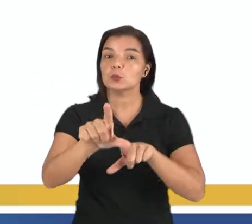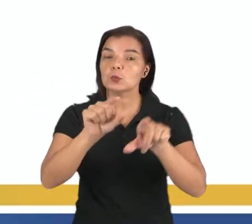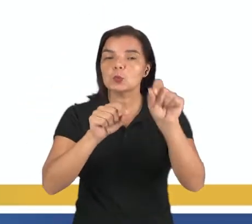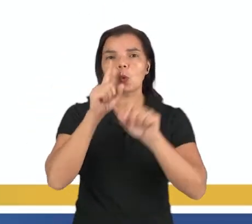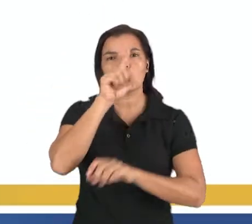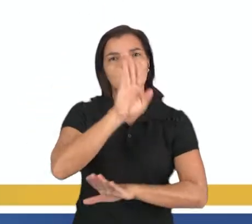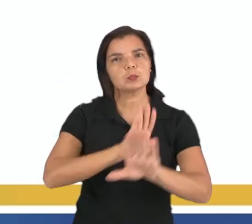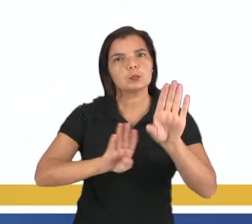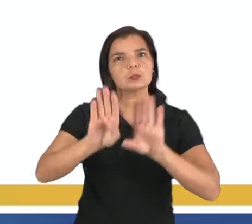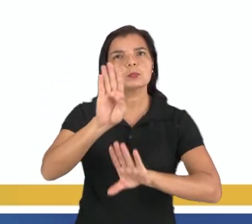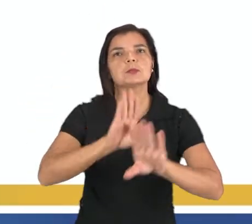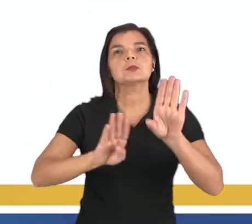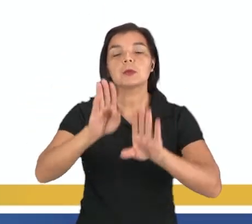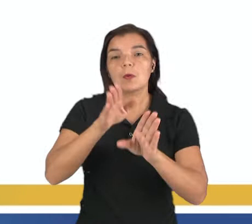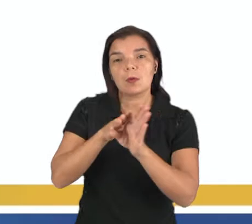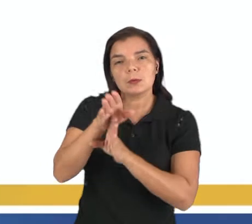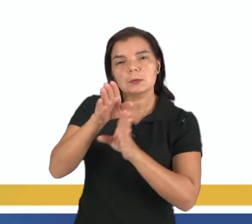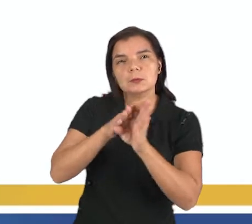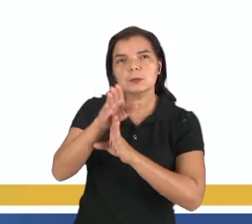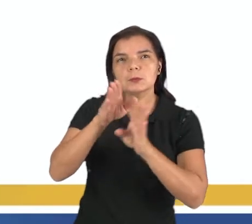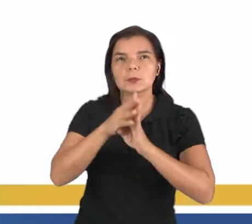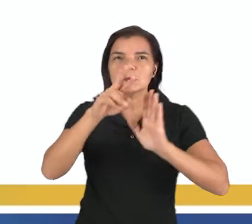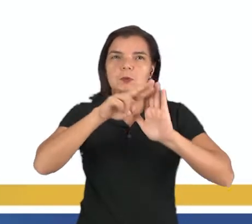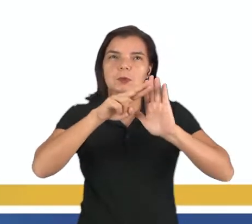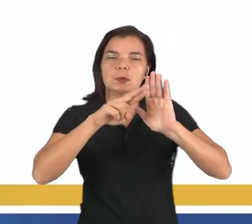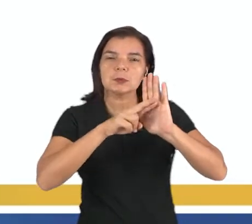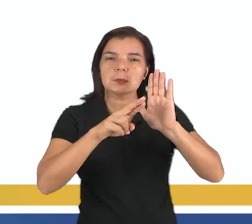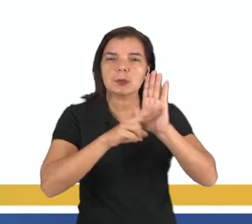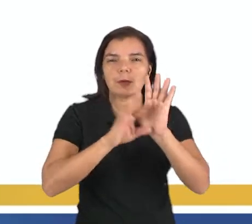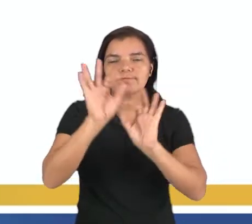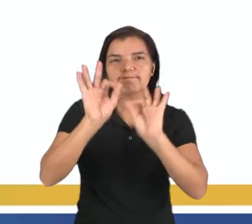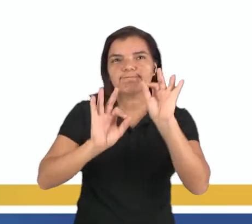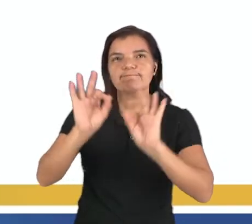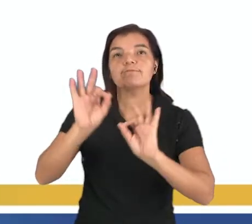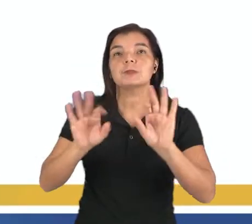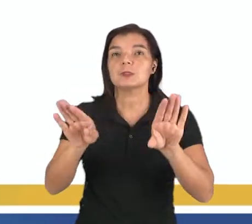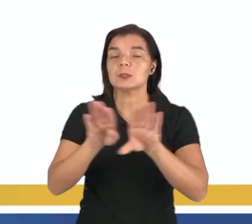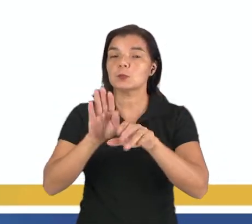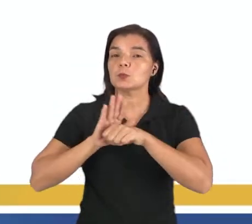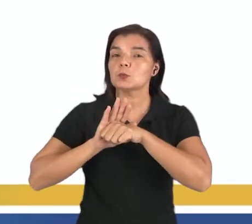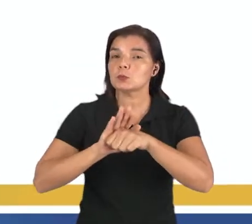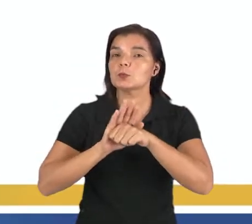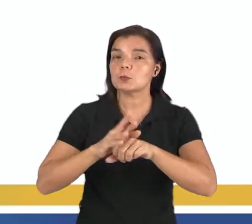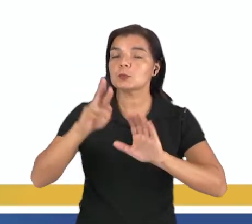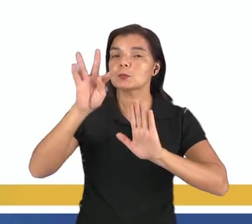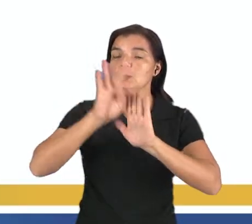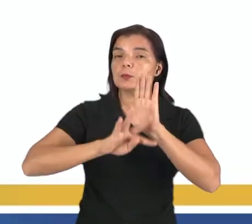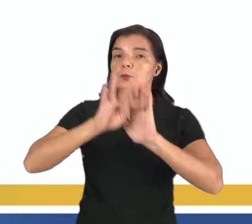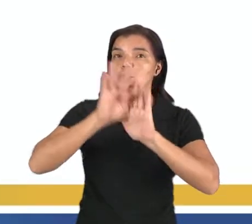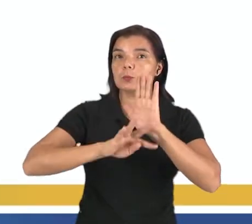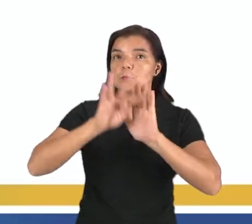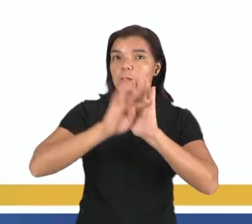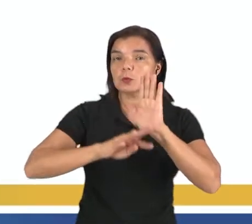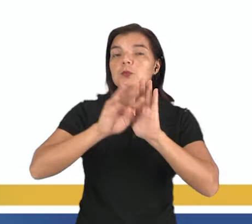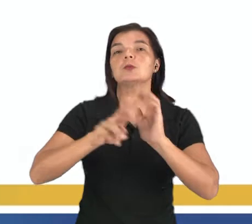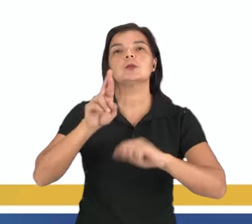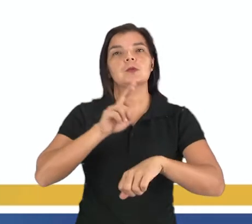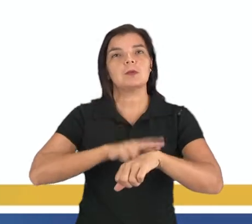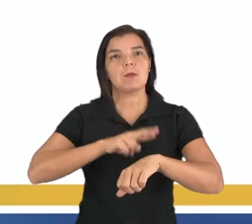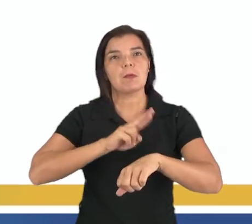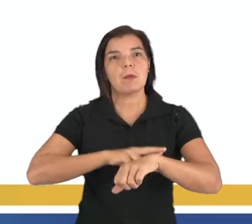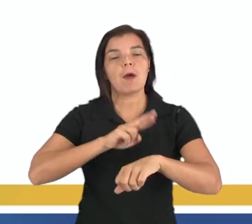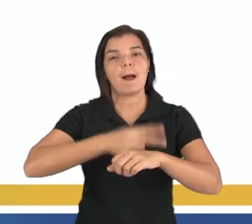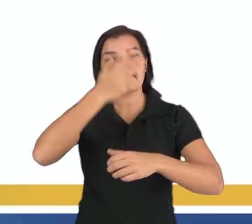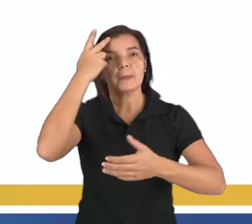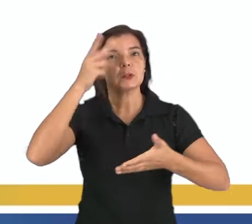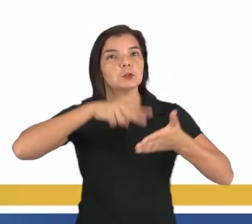ser escolhidas com cuidado, orientadas por critérios estéticos que atribuem ao texto ritmo e conduzem